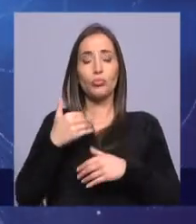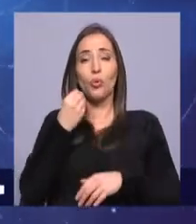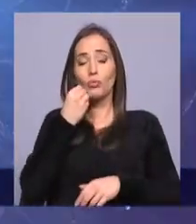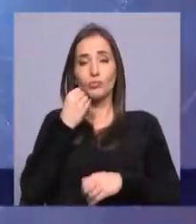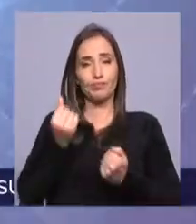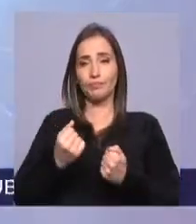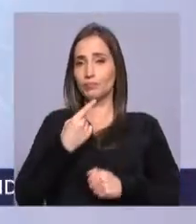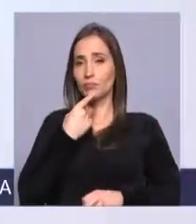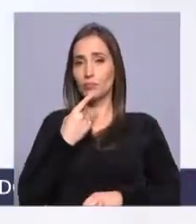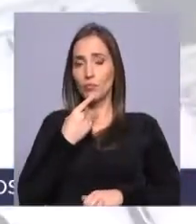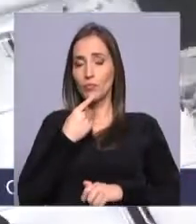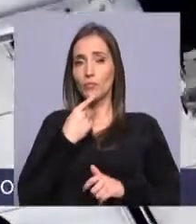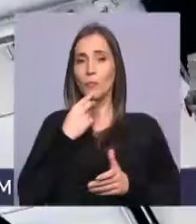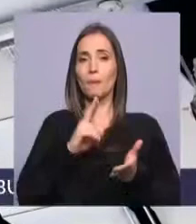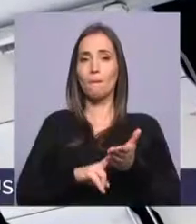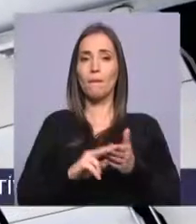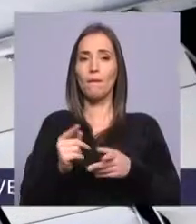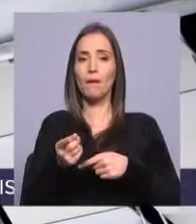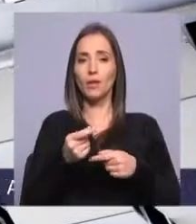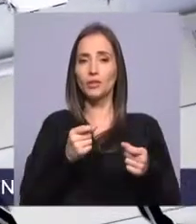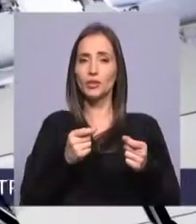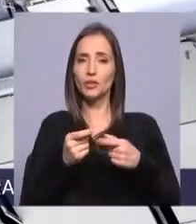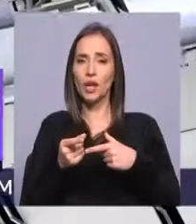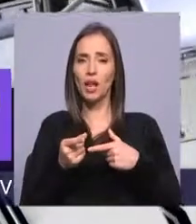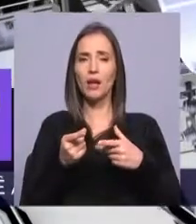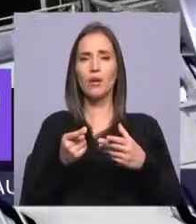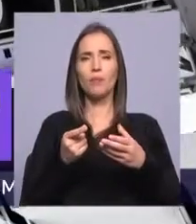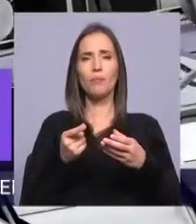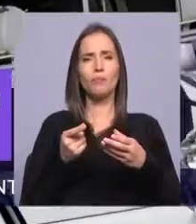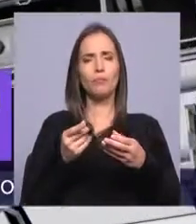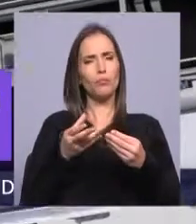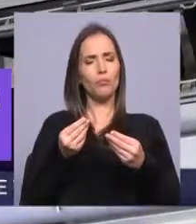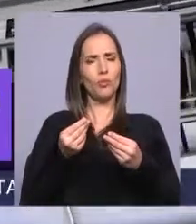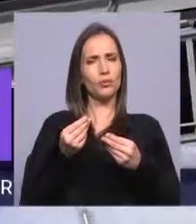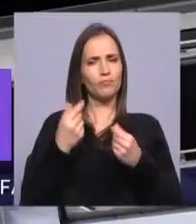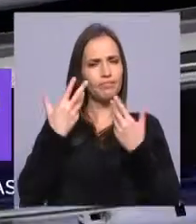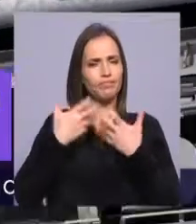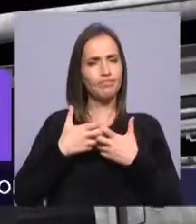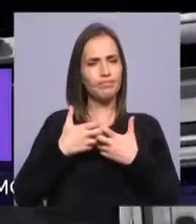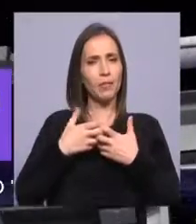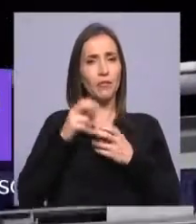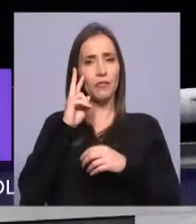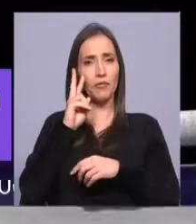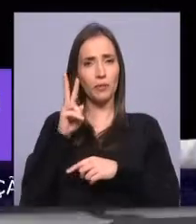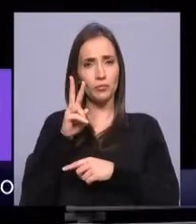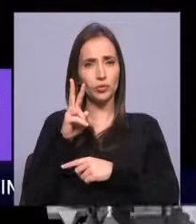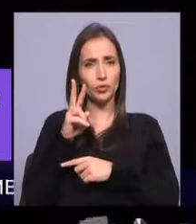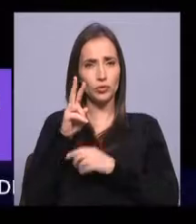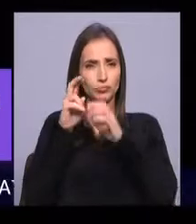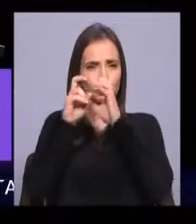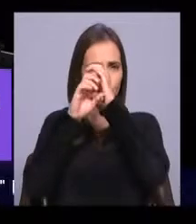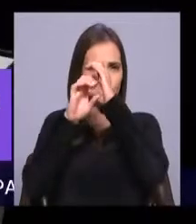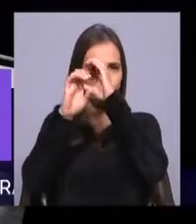E é, de facto, uma estrela que é extremamente intrigante. Este telescópio que nós estamos a ver está a bordo da Estação Espacial